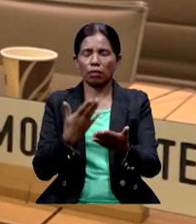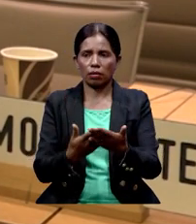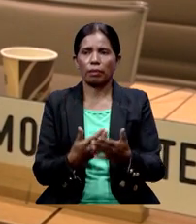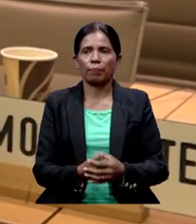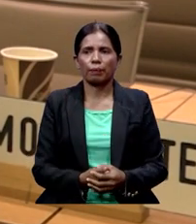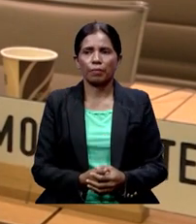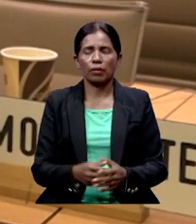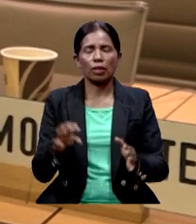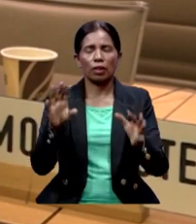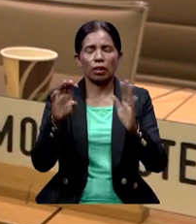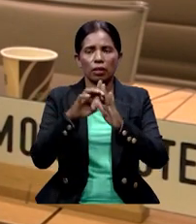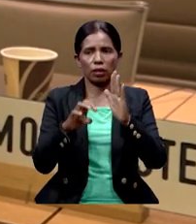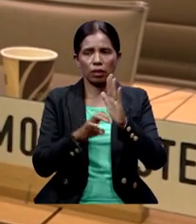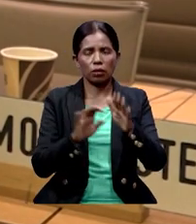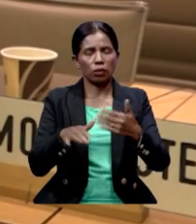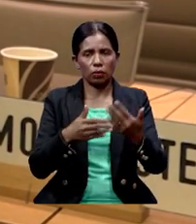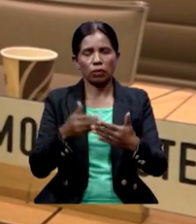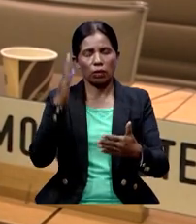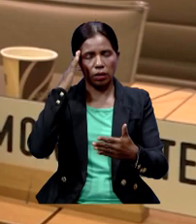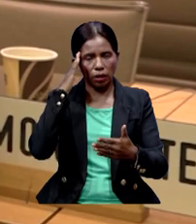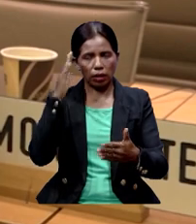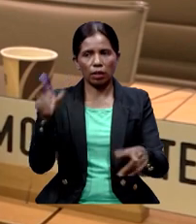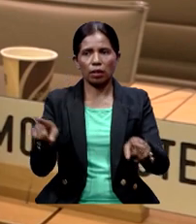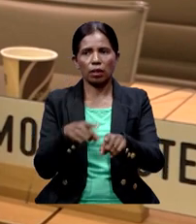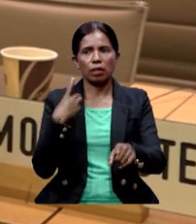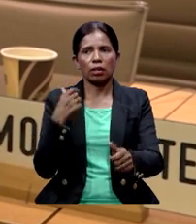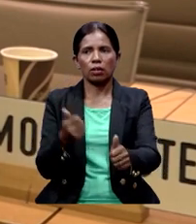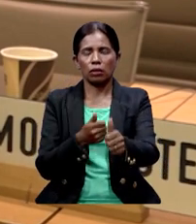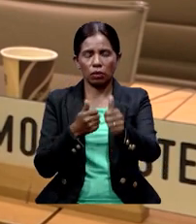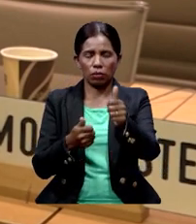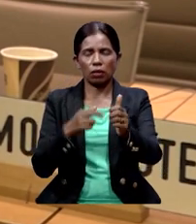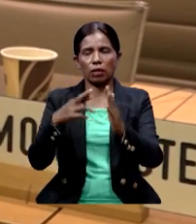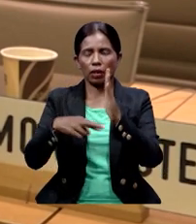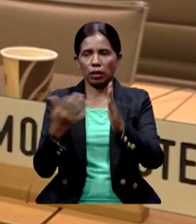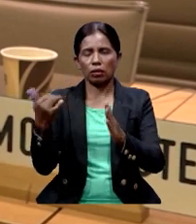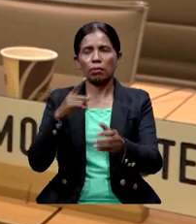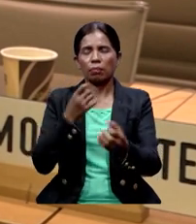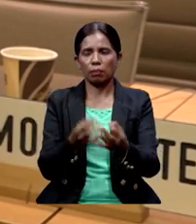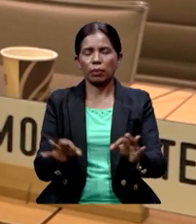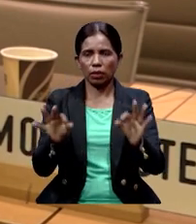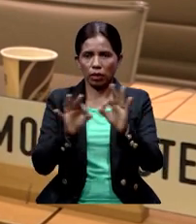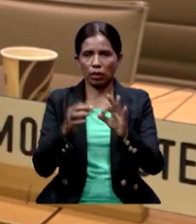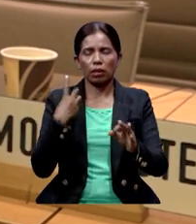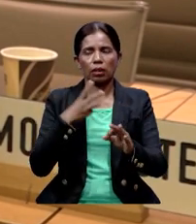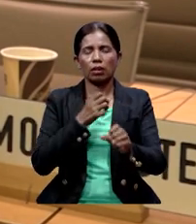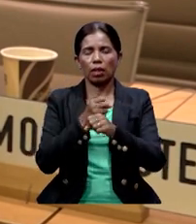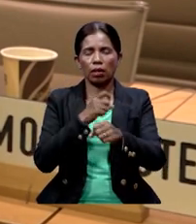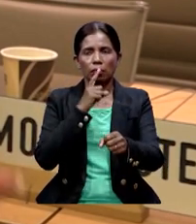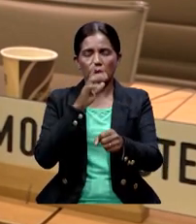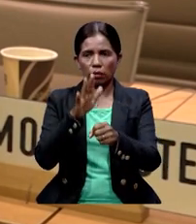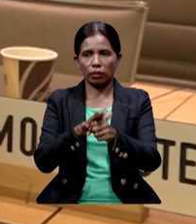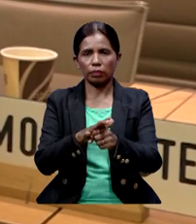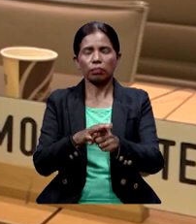e Estados-membros outro reconhecer né ita cumpre fundamentais no principais uluk ita halo compromisso mas para